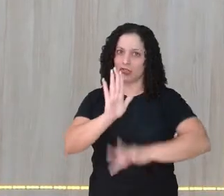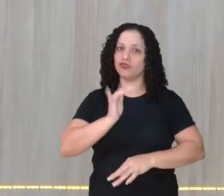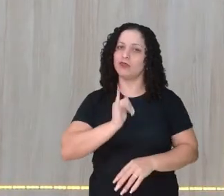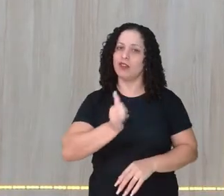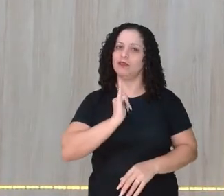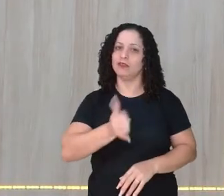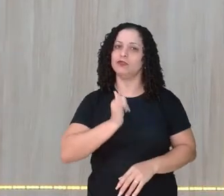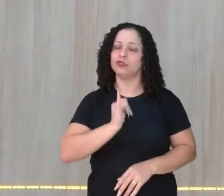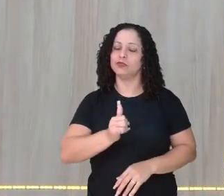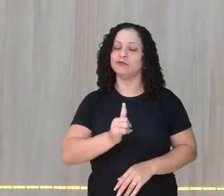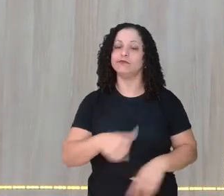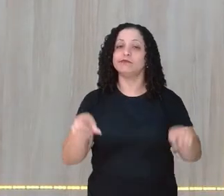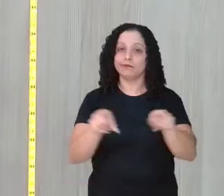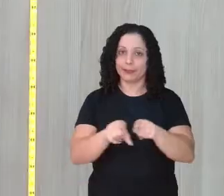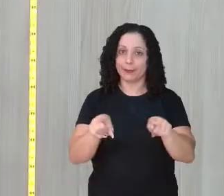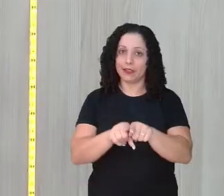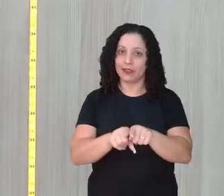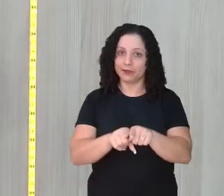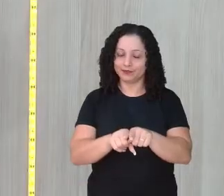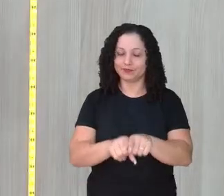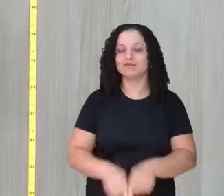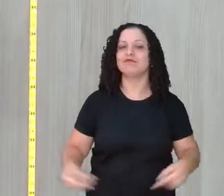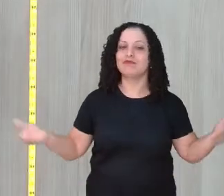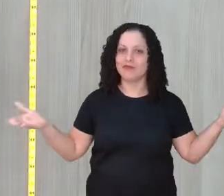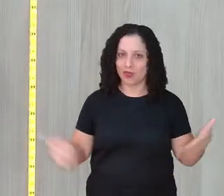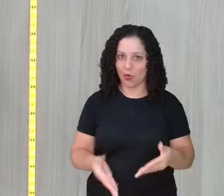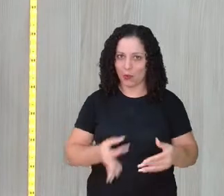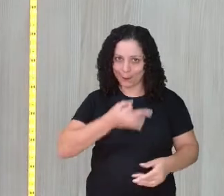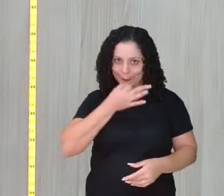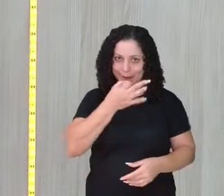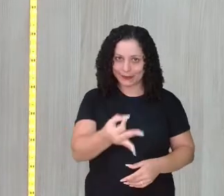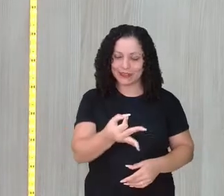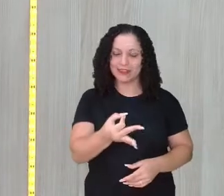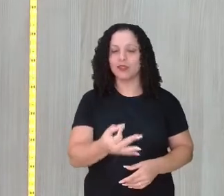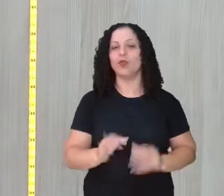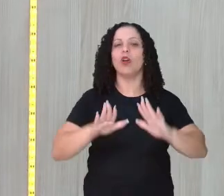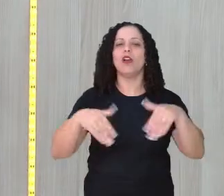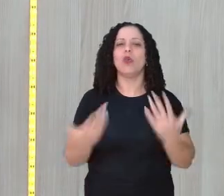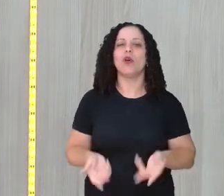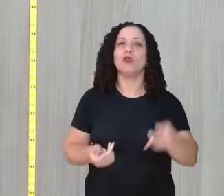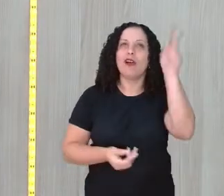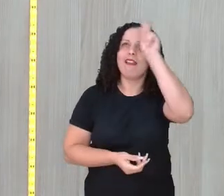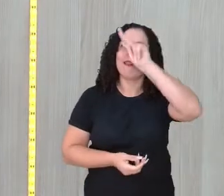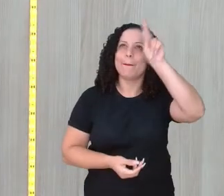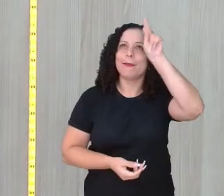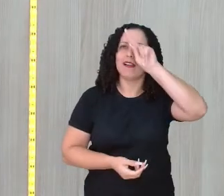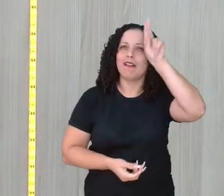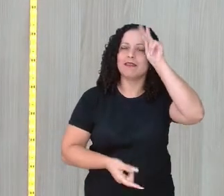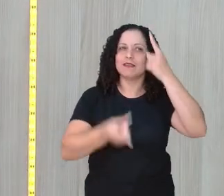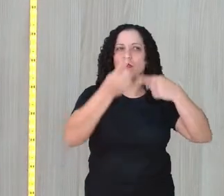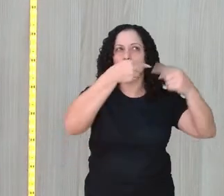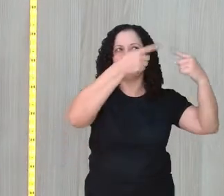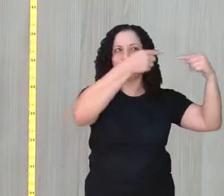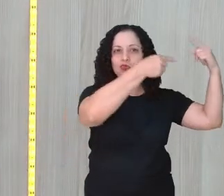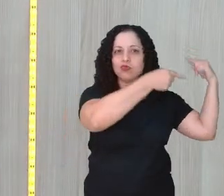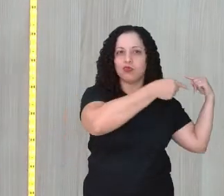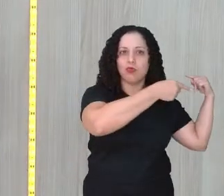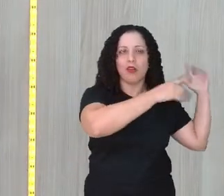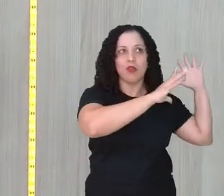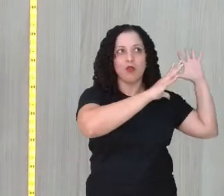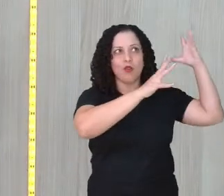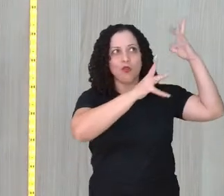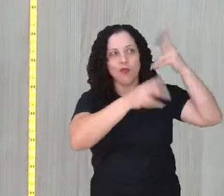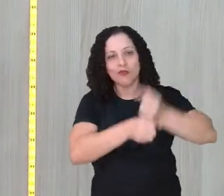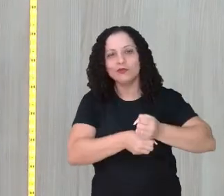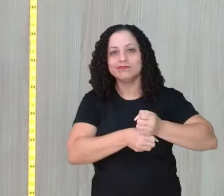Sim, inclusive eu já ia falar alguma coisa que é quando a gente relata alguma memória também. O ato de